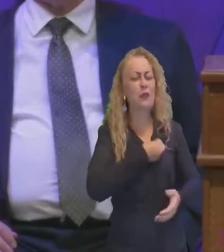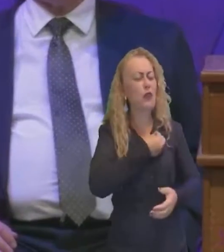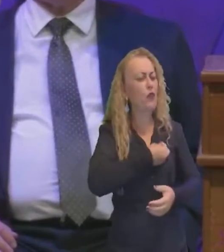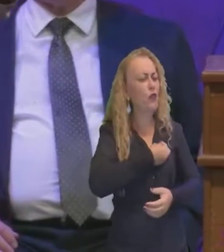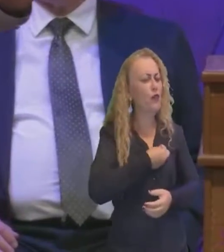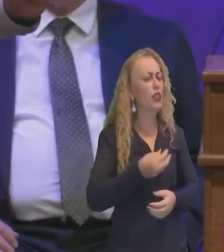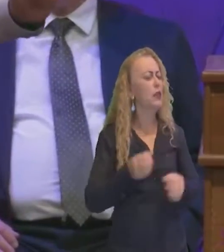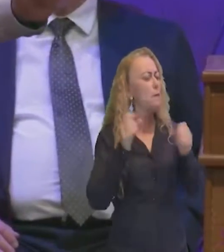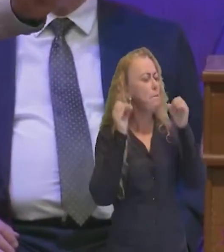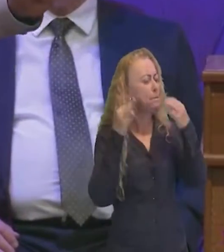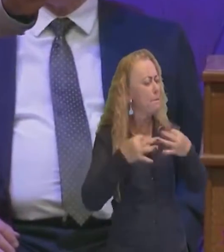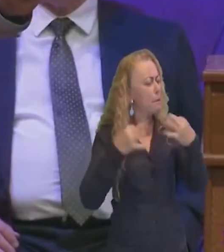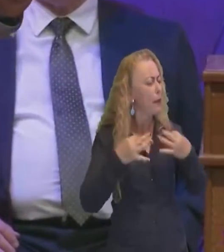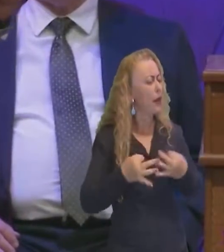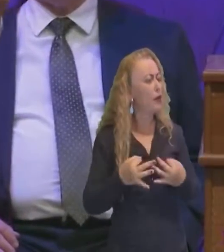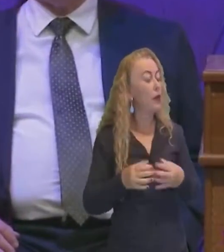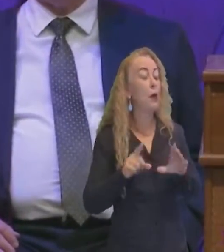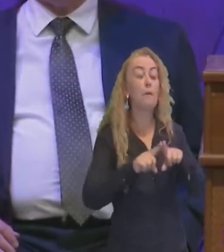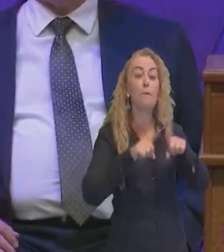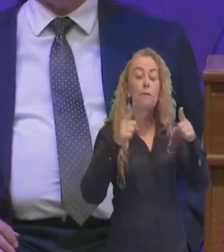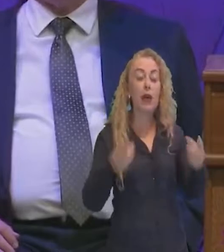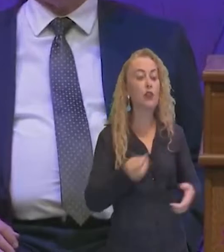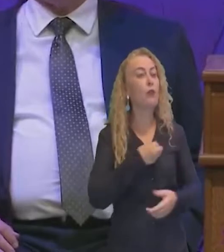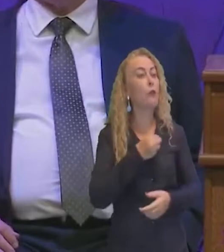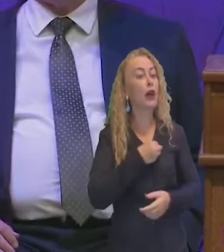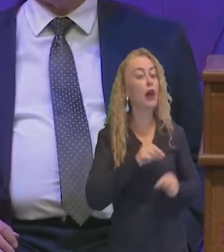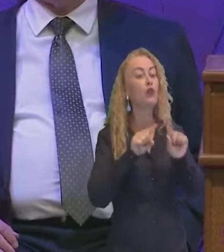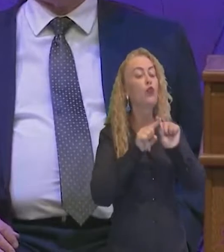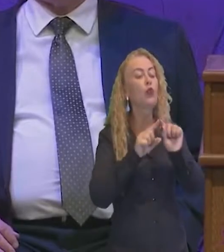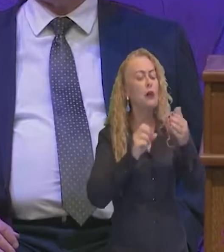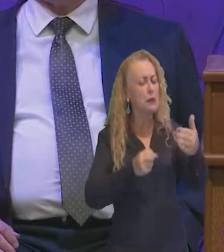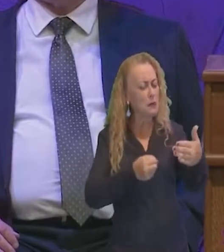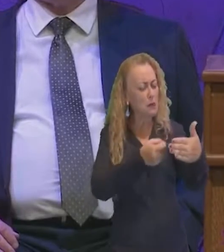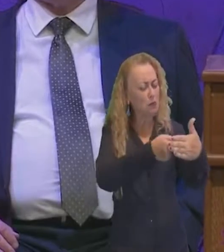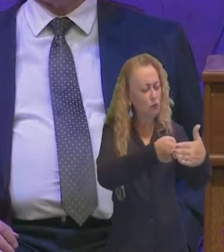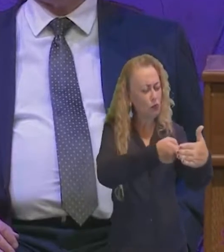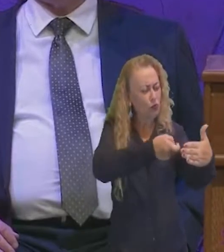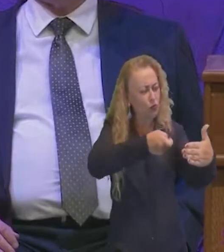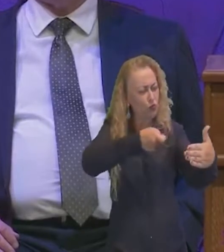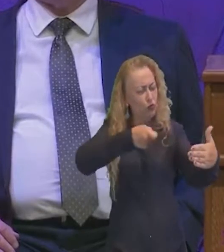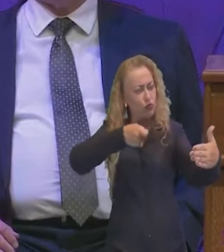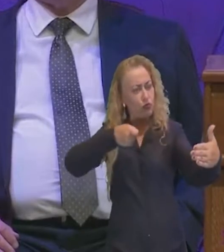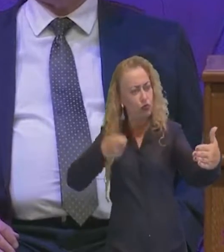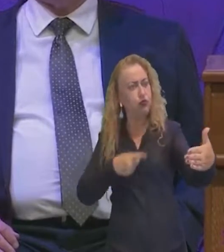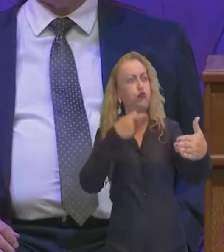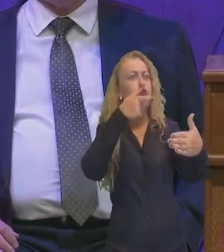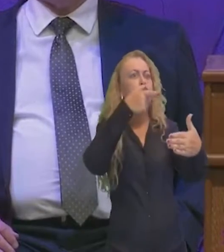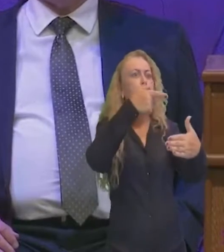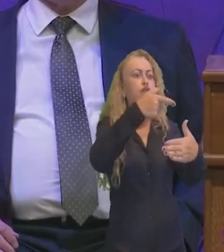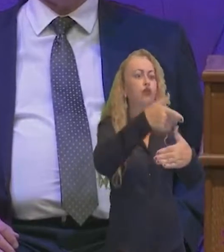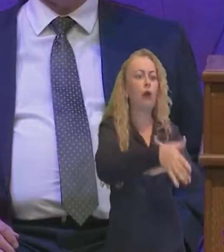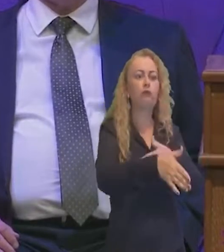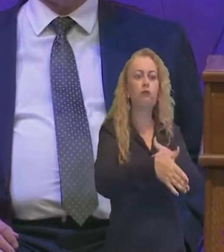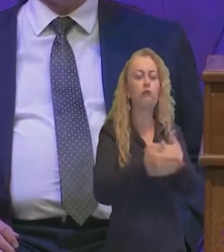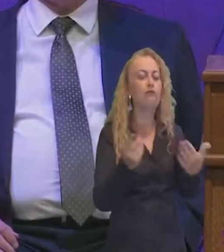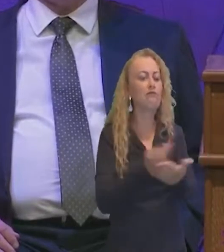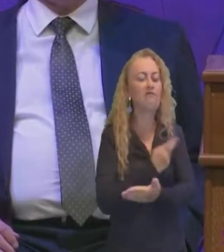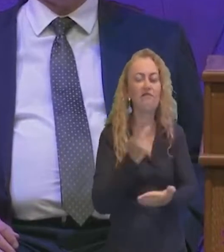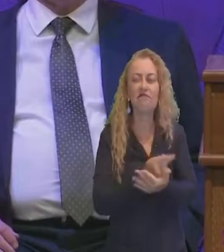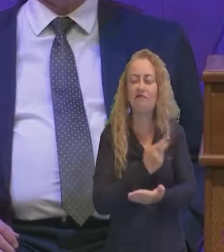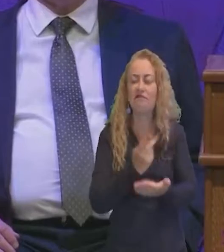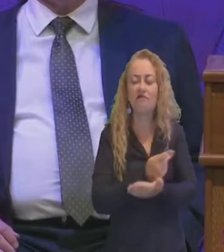pecado? É quando você erra esse alvo, e isso desagrada profundamente o coração de Deus e